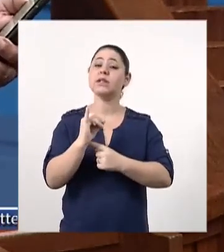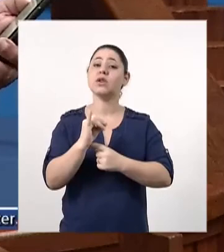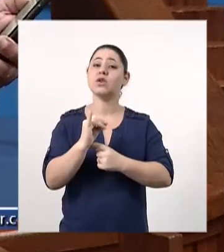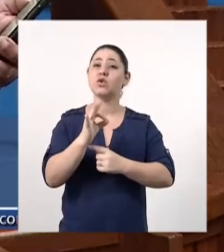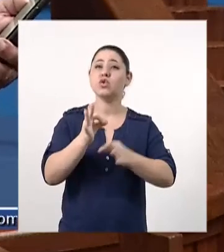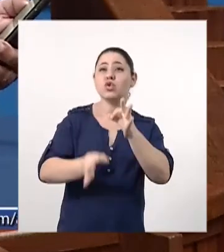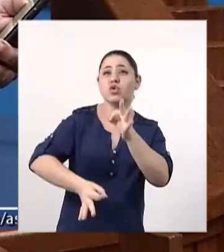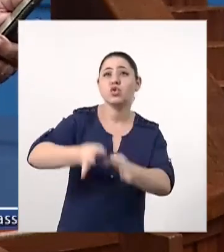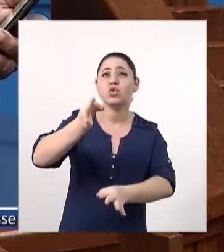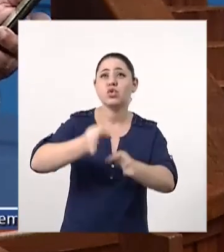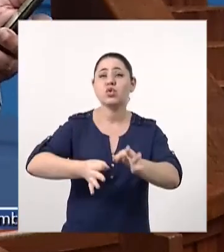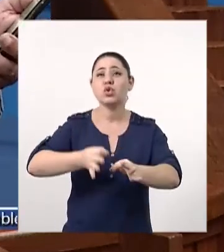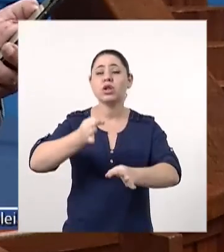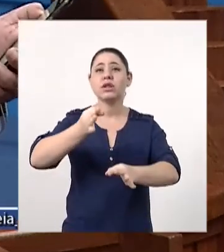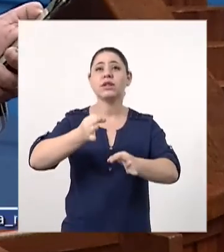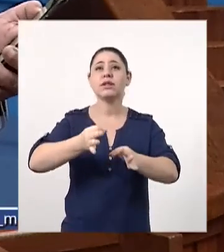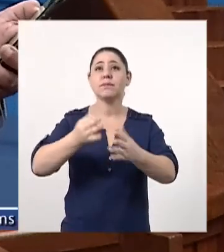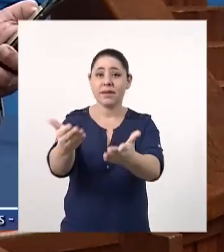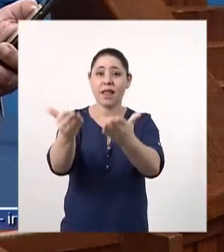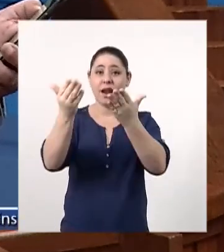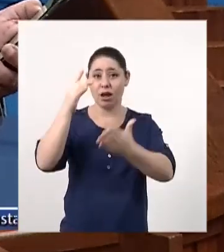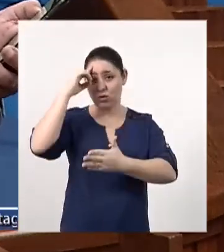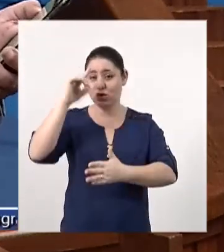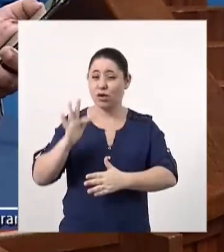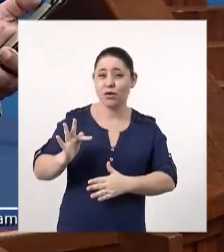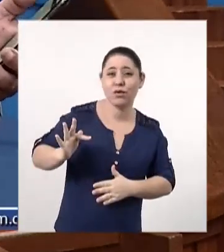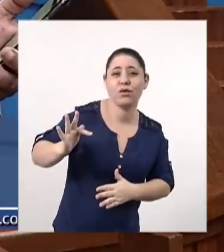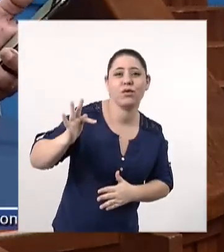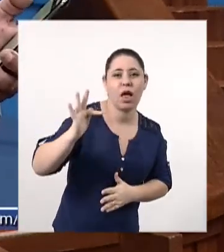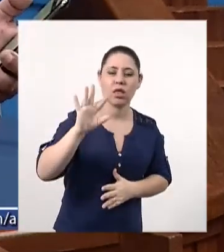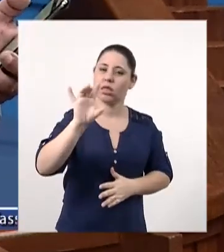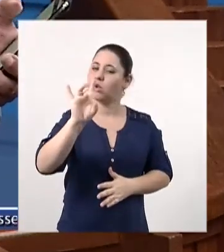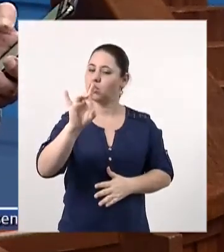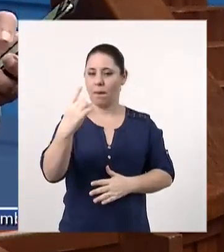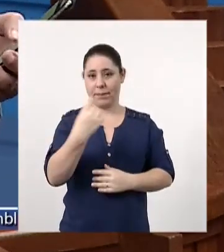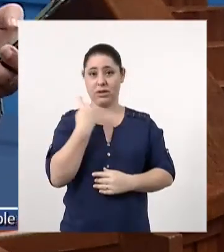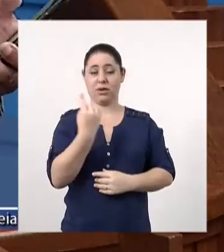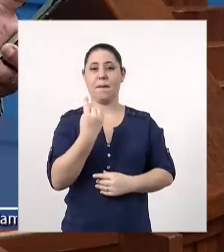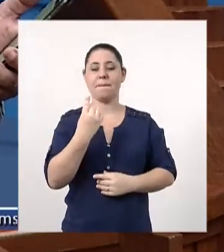justo juiz, me dará naquele dia, e não somente a mim,